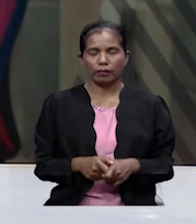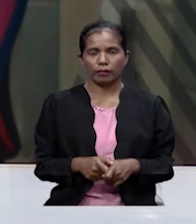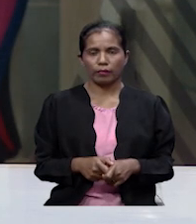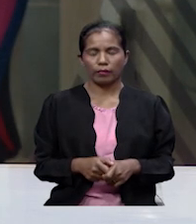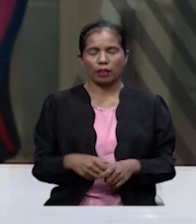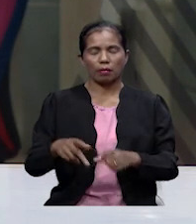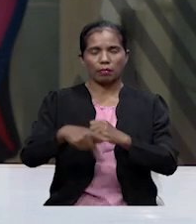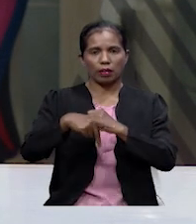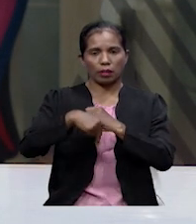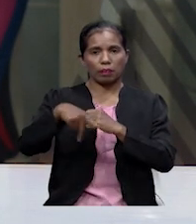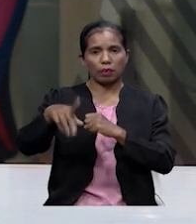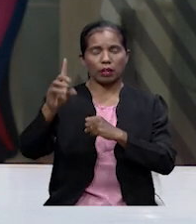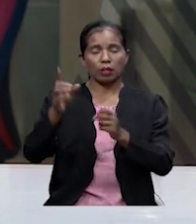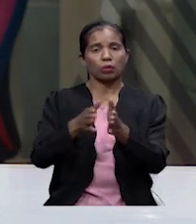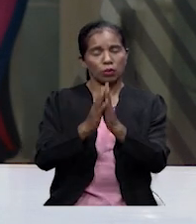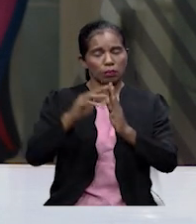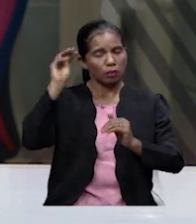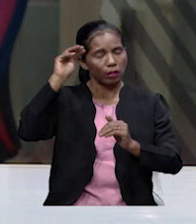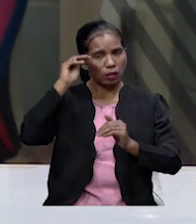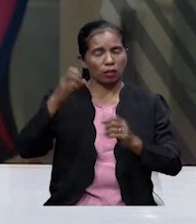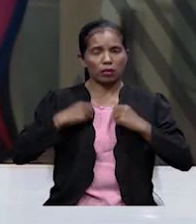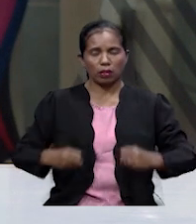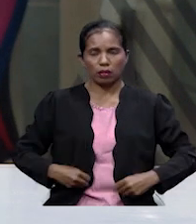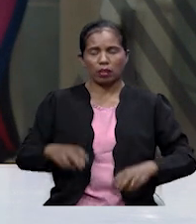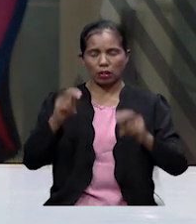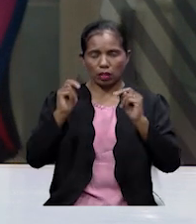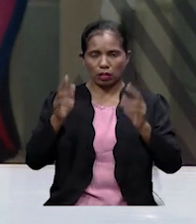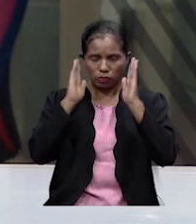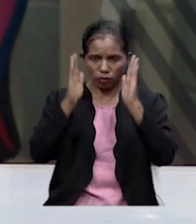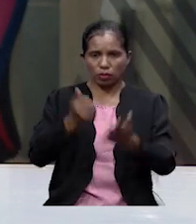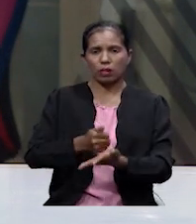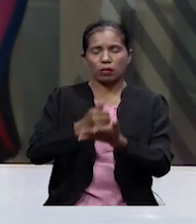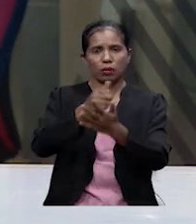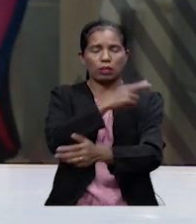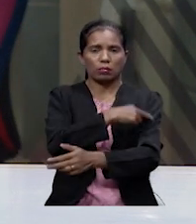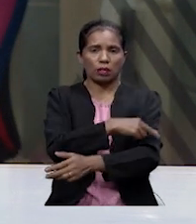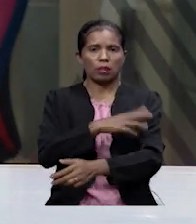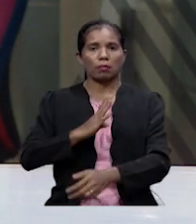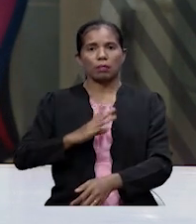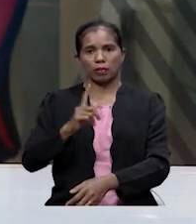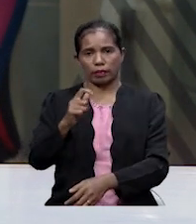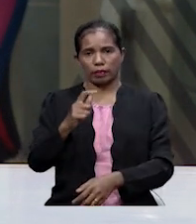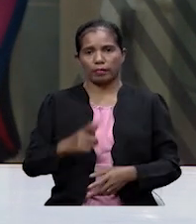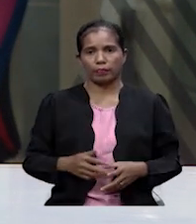Pangkara pede husu Ministério Saudi tem que ia sereda di hodi apoio klinika baru piteh.